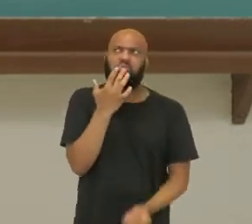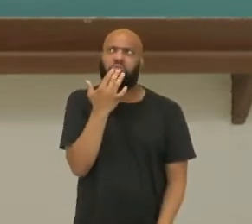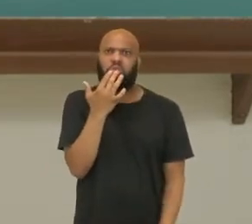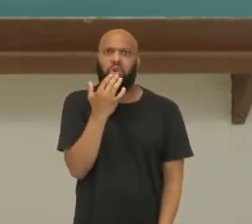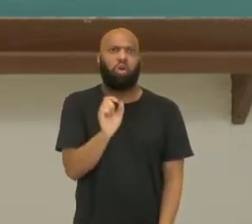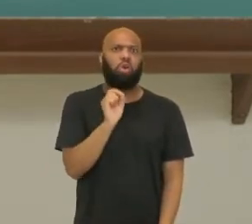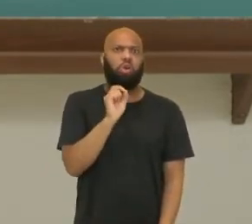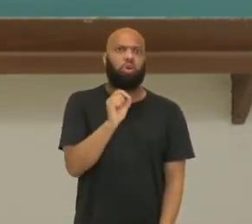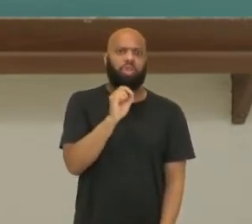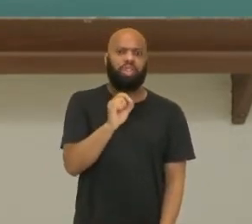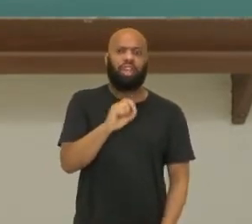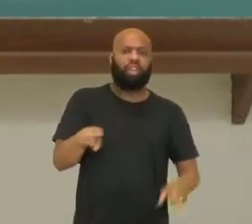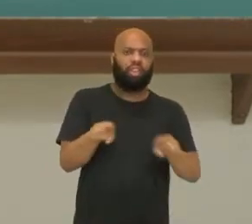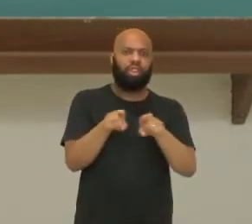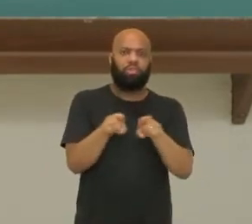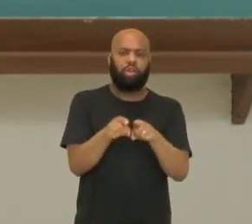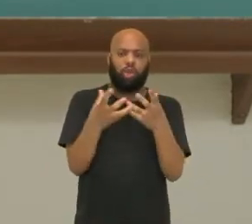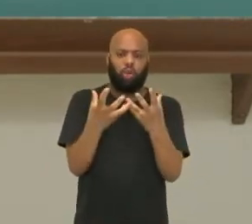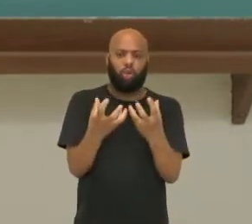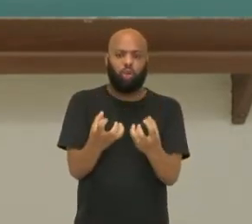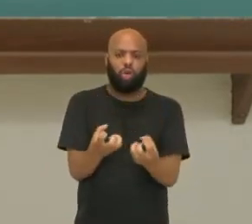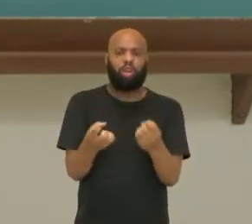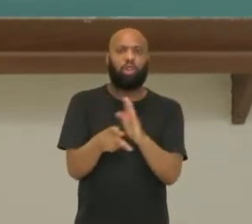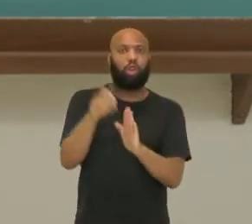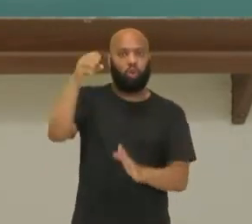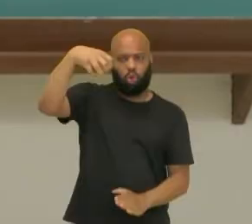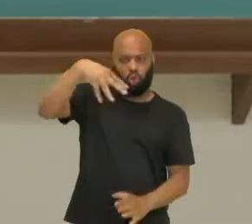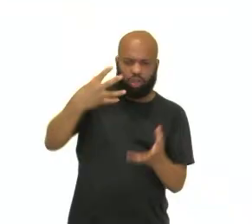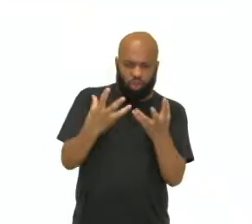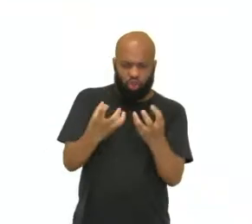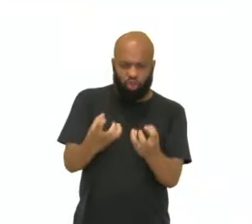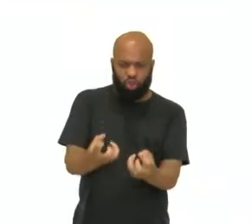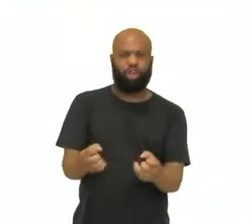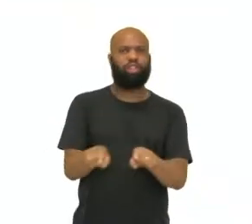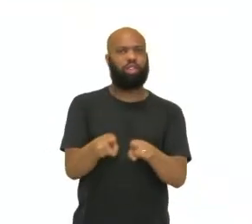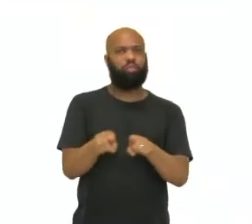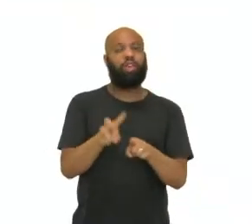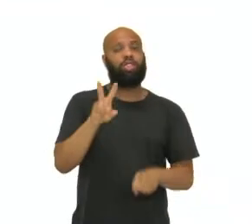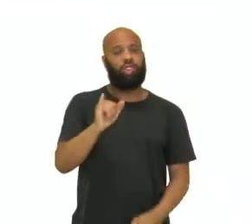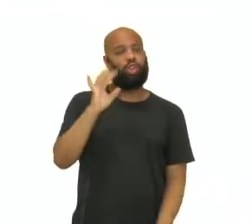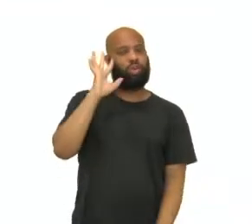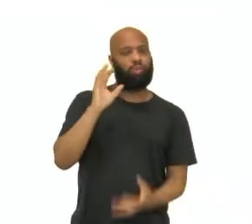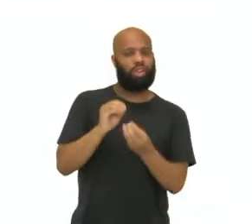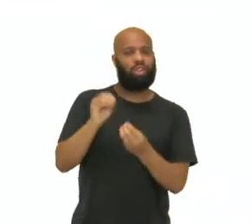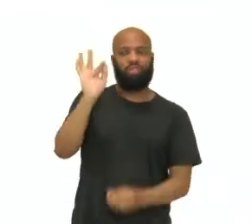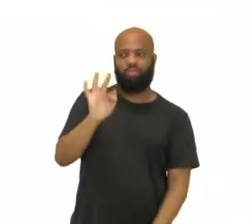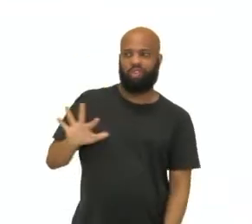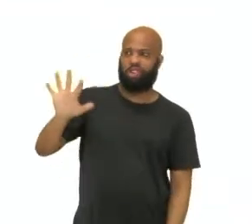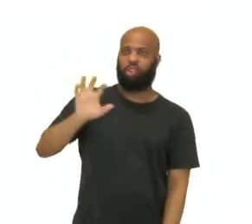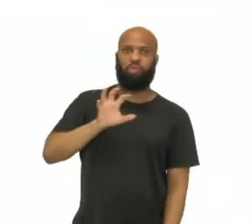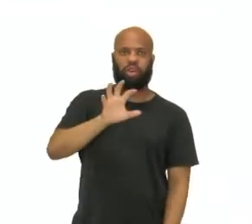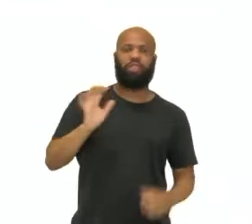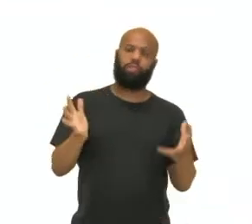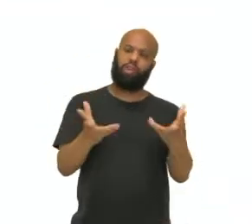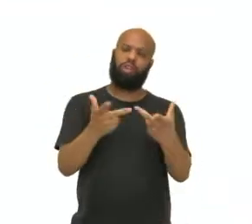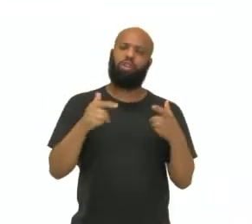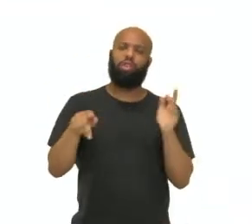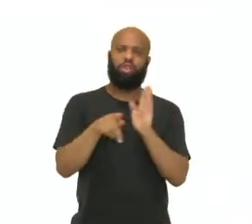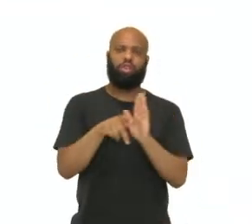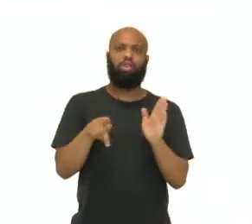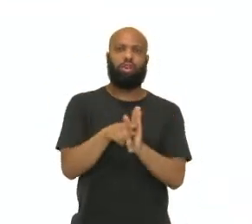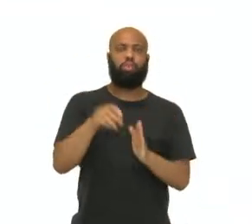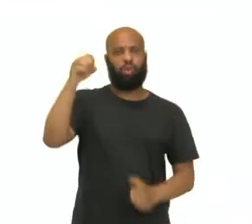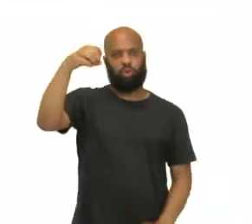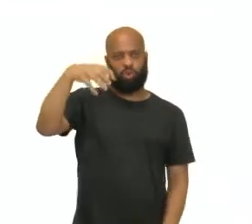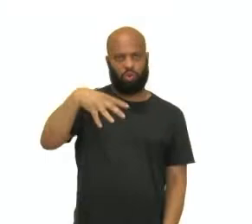a absorção da luz, tá? Hoje você vai compreender esses fenômenos fantásticos que ocorrem com a luz, tanto da